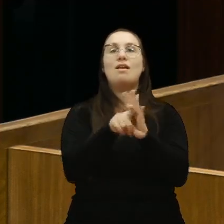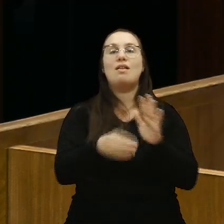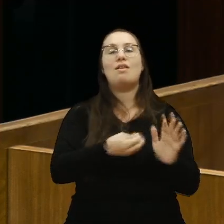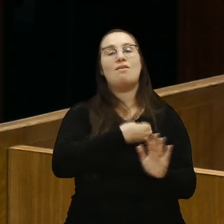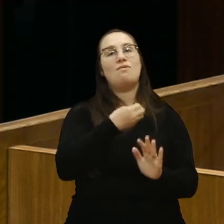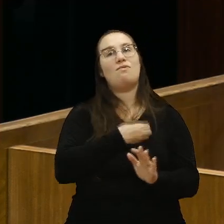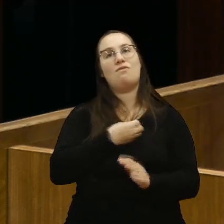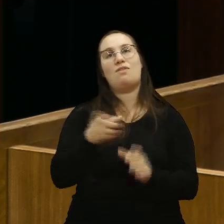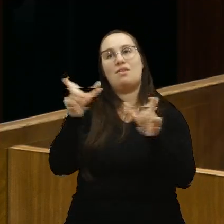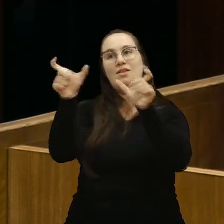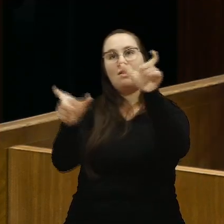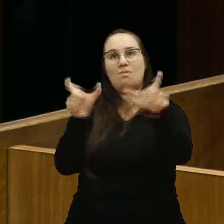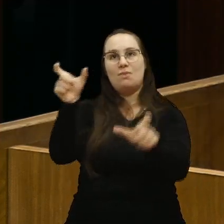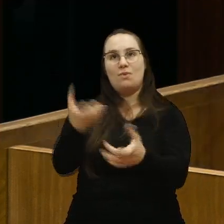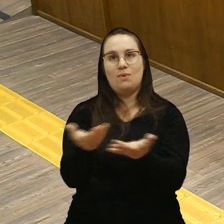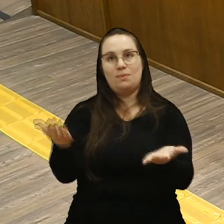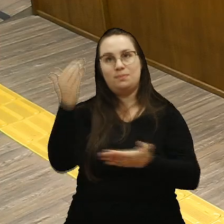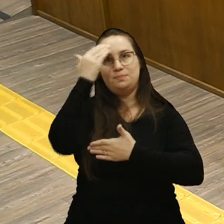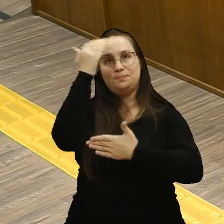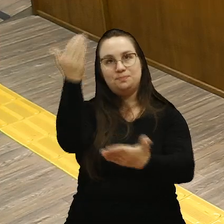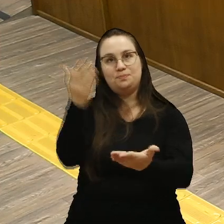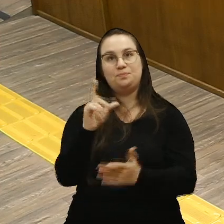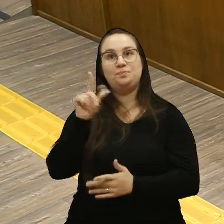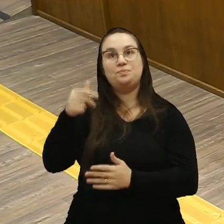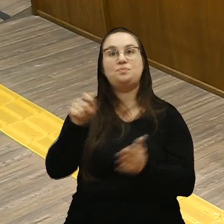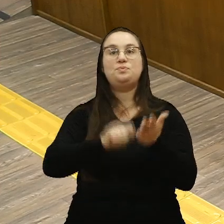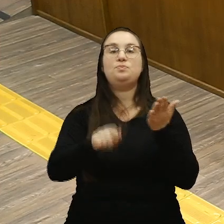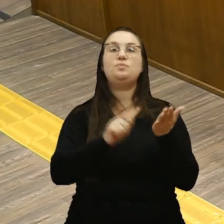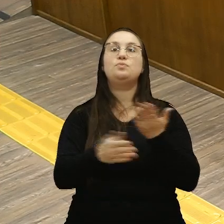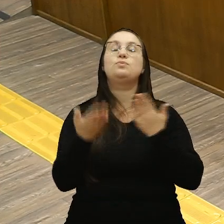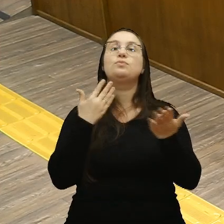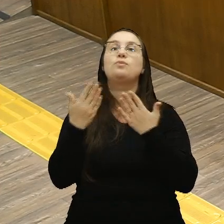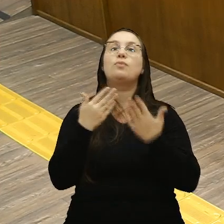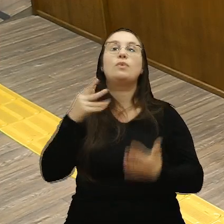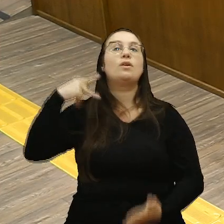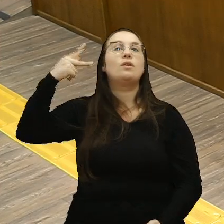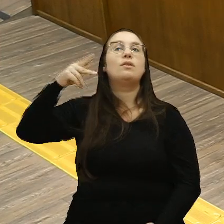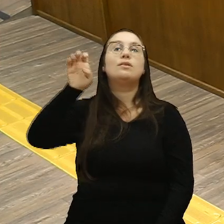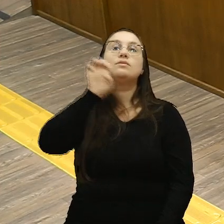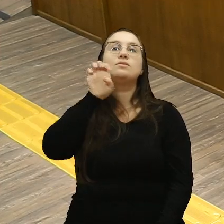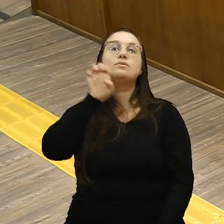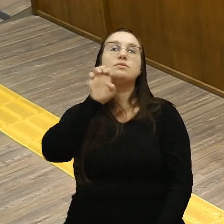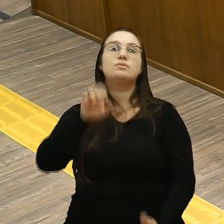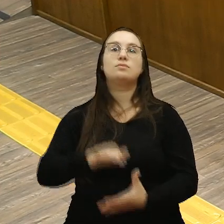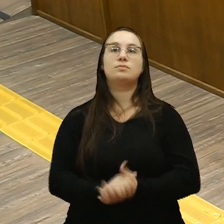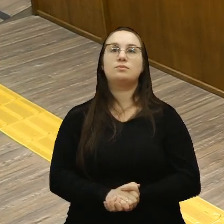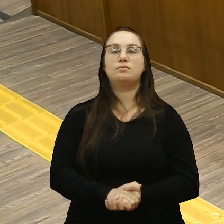das pessoas. Muito obrigada. Próxima inscrita em discussão, vereadora Estela Balardim.